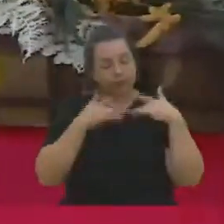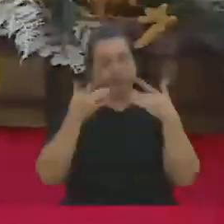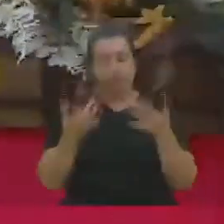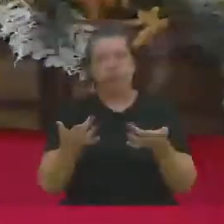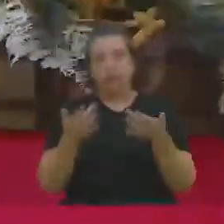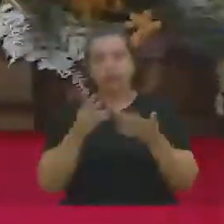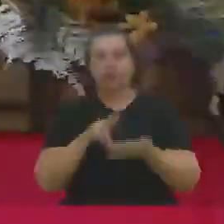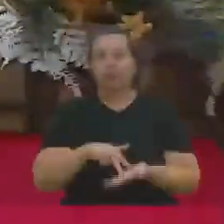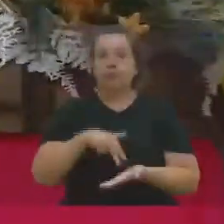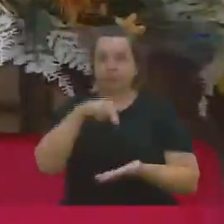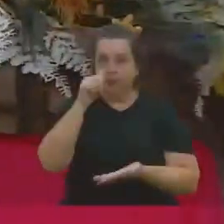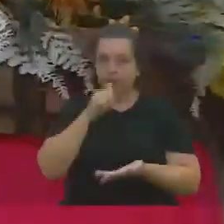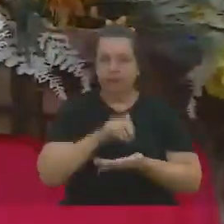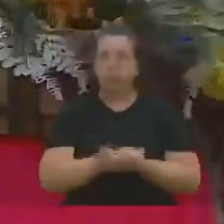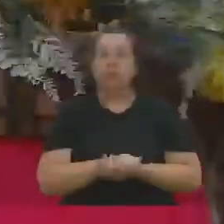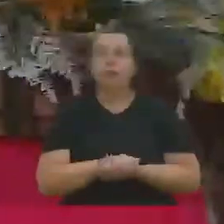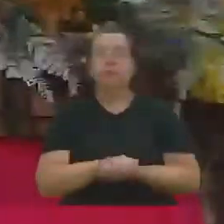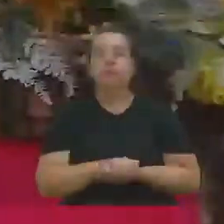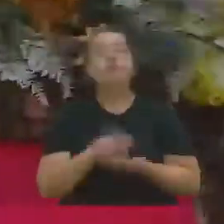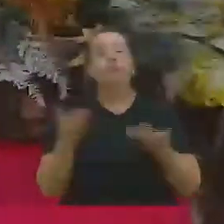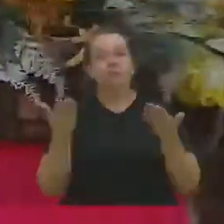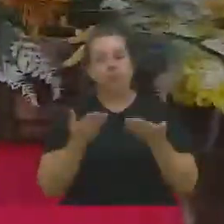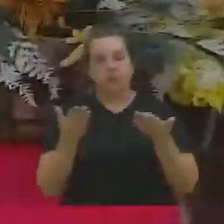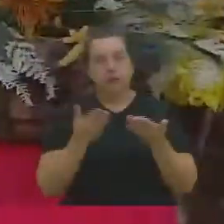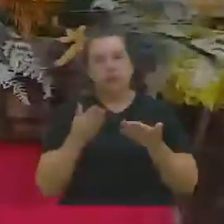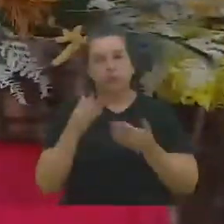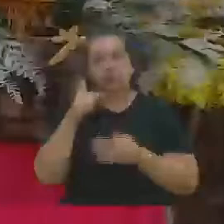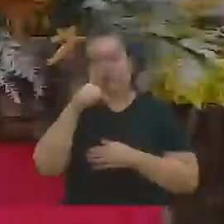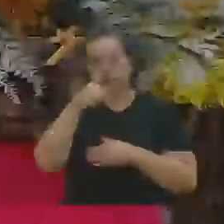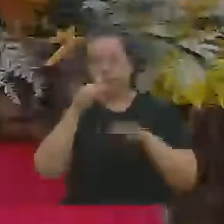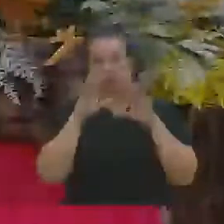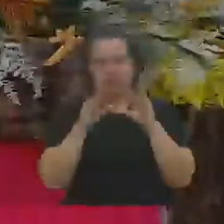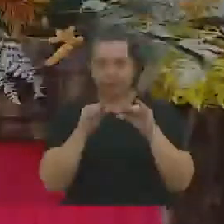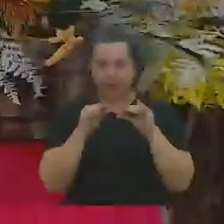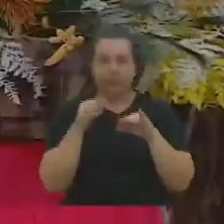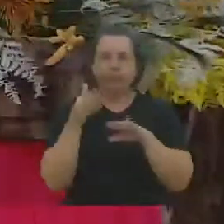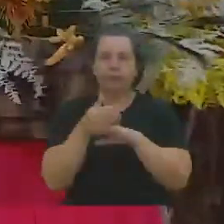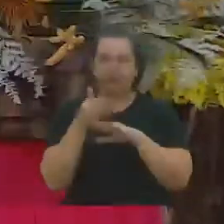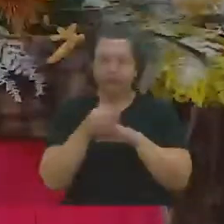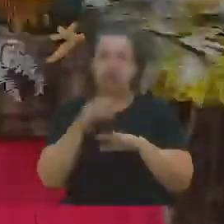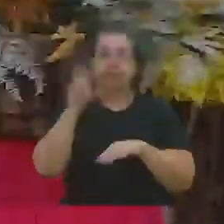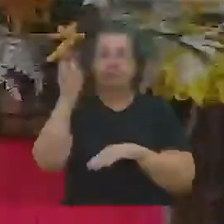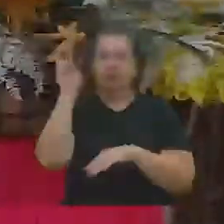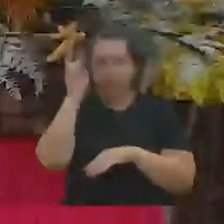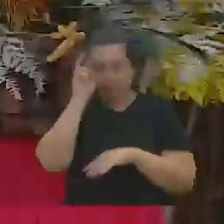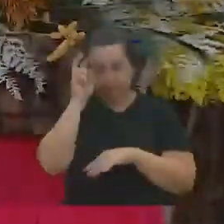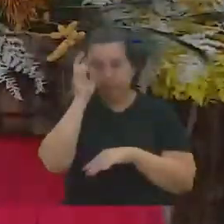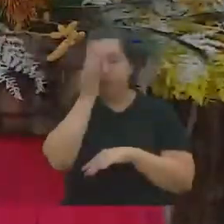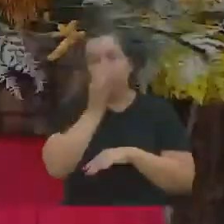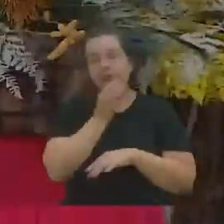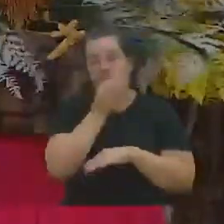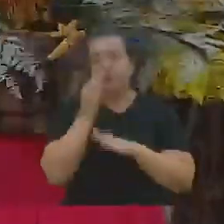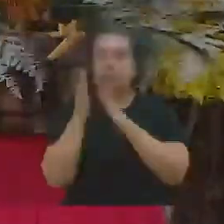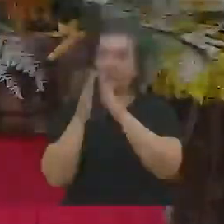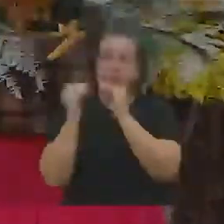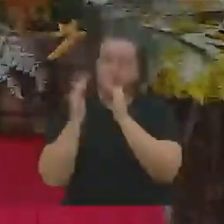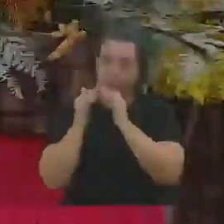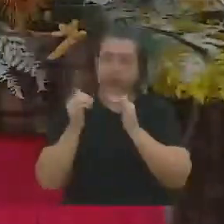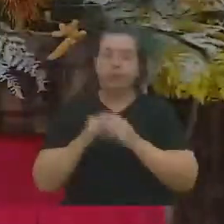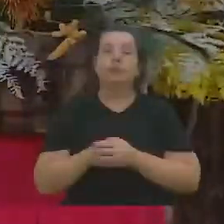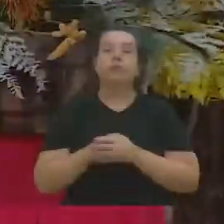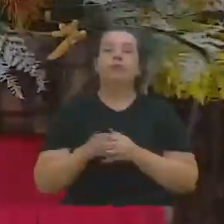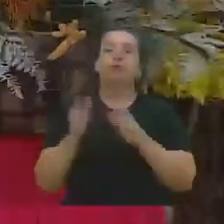e ressuscitado. Hoje, às 19 horas, participe da Quinta Eucarística pedindo: